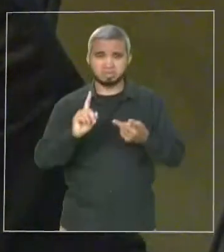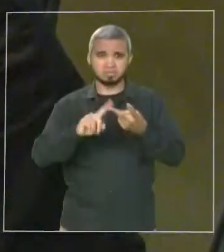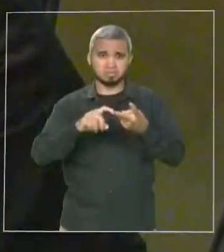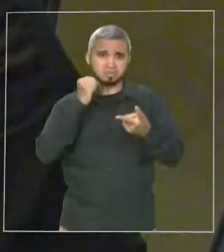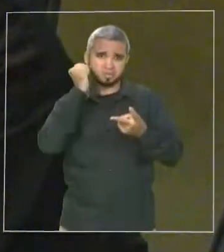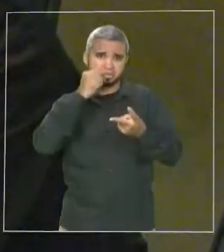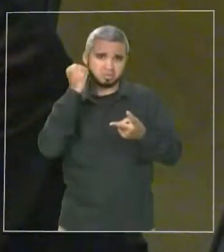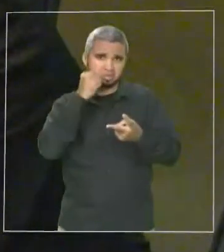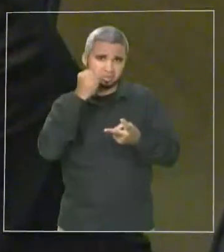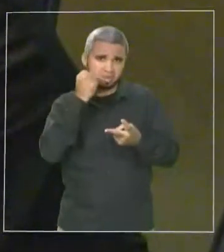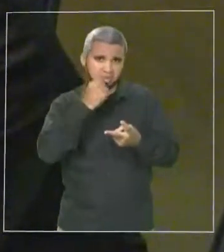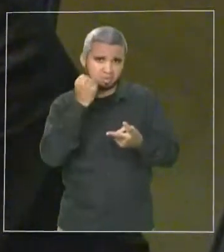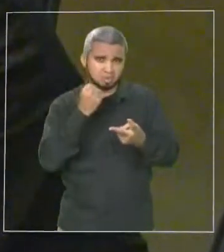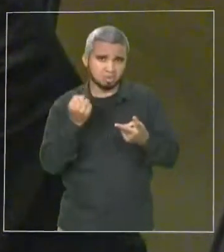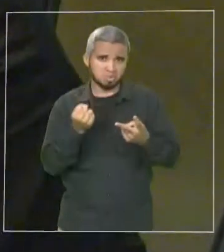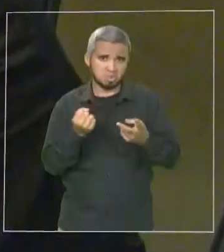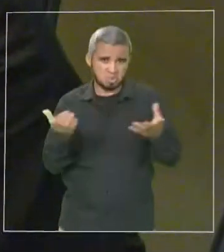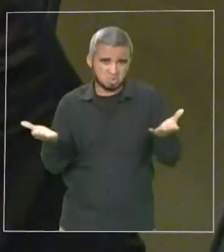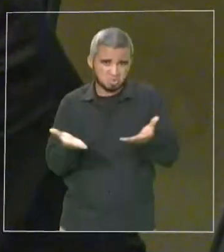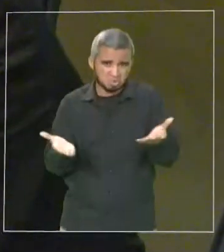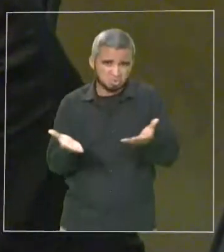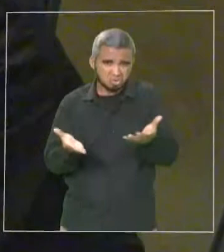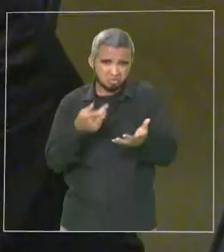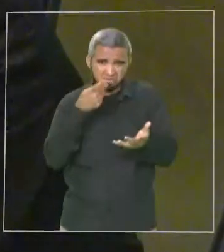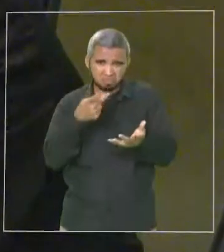falar em sorvete,